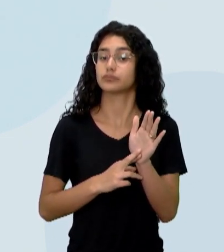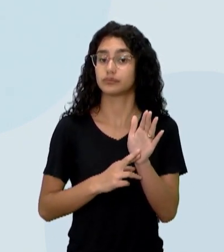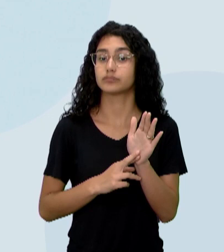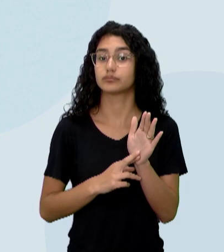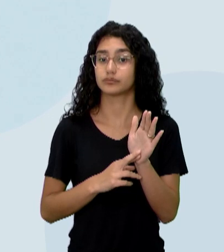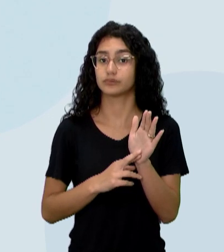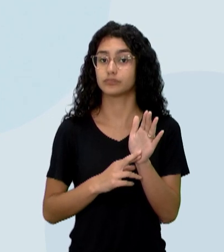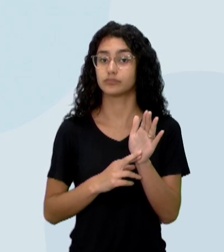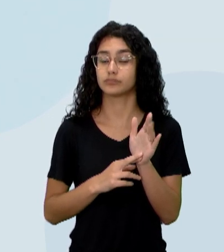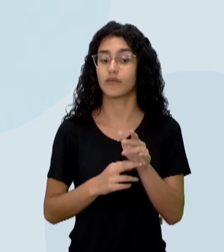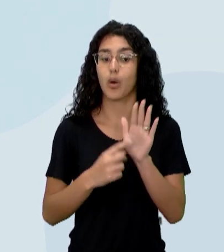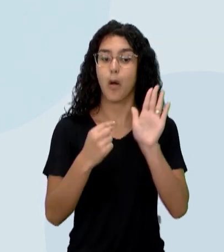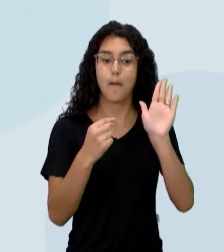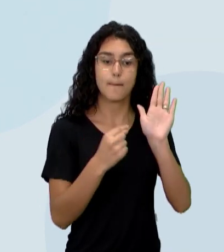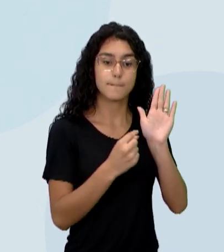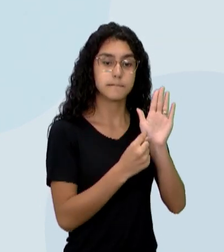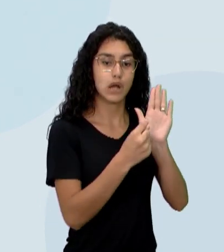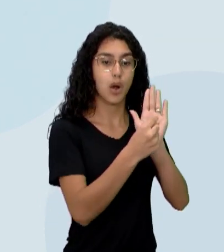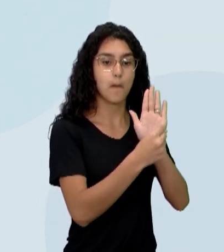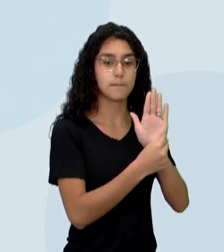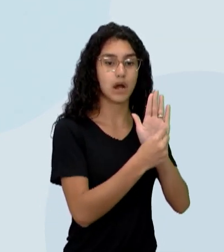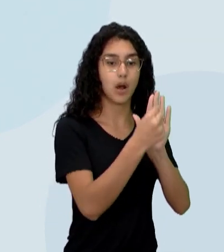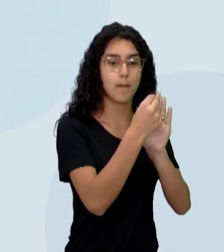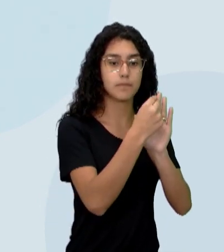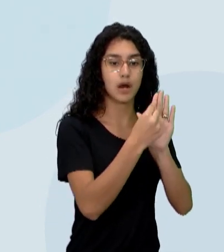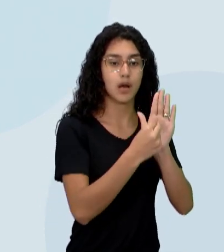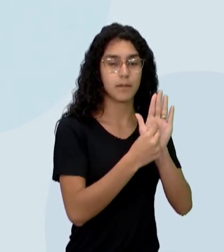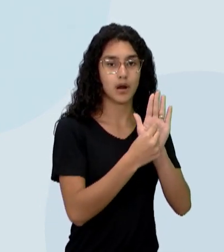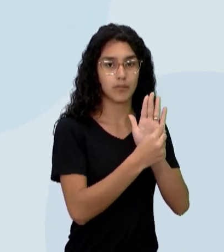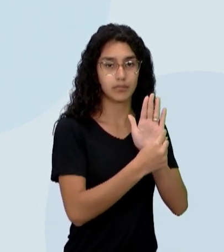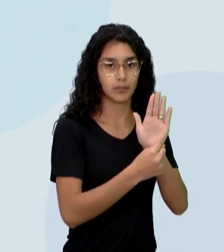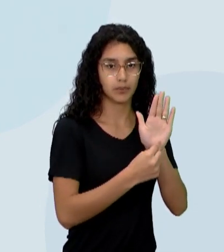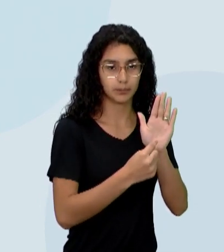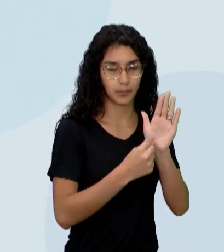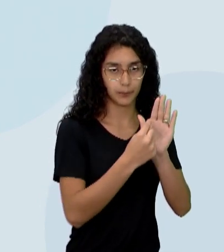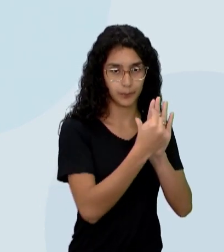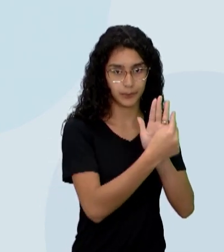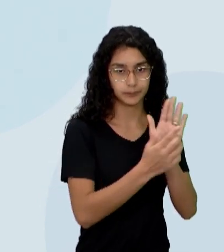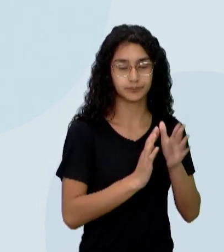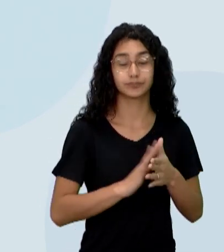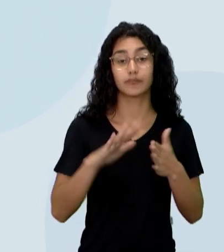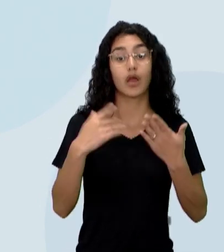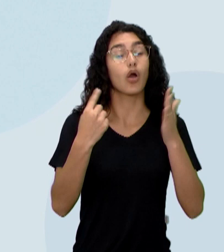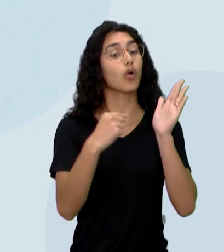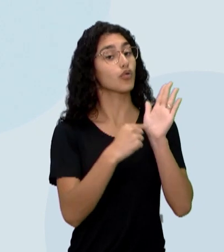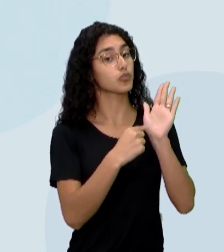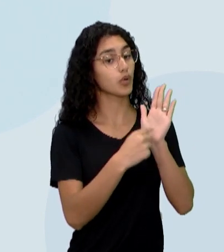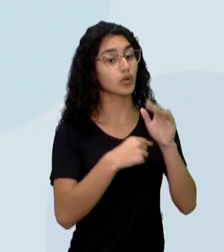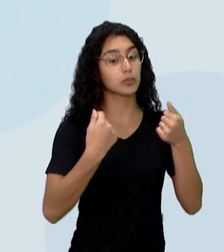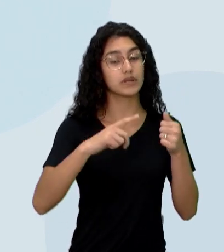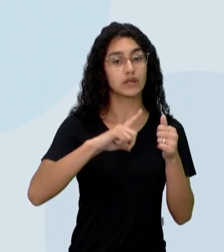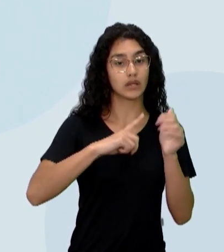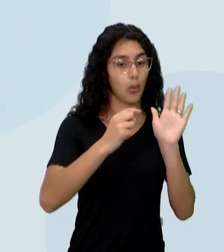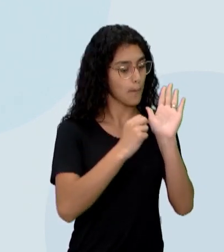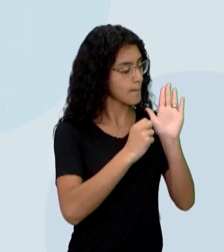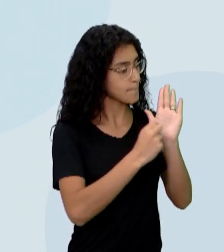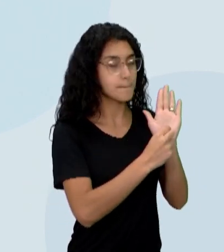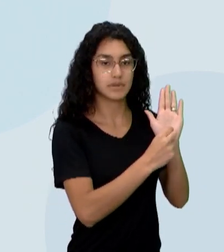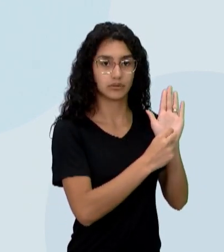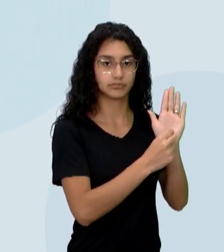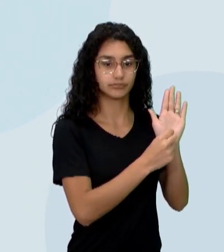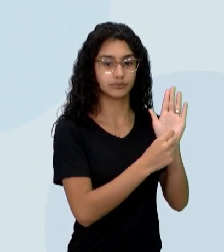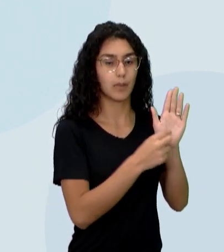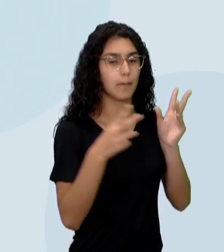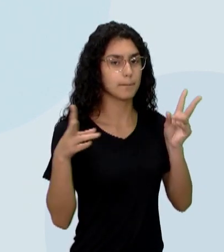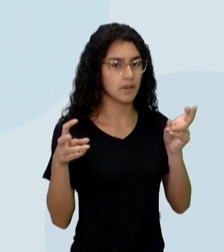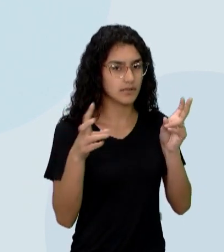de retas pelos pontos de suas extremidades. E esses pontos precisam ter um tracinho em cima para indicar, né,